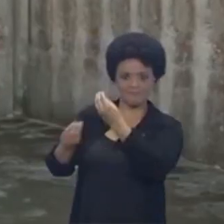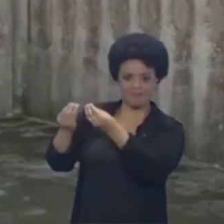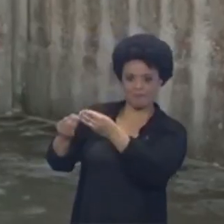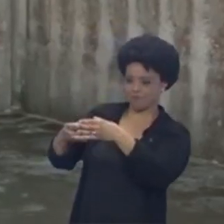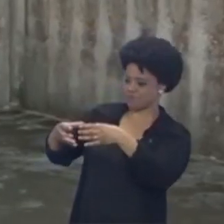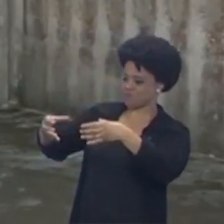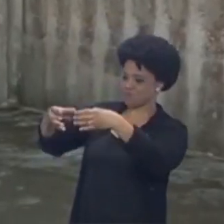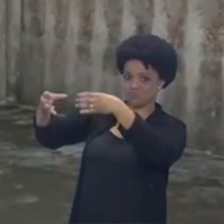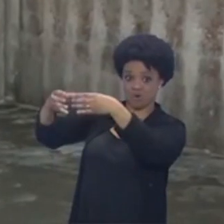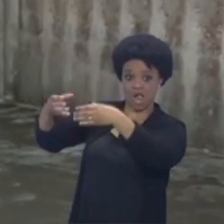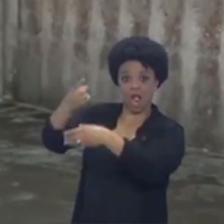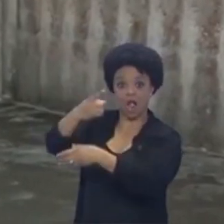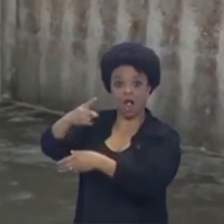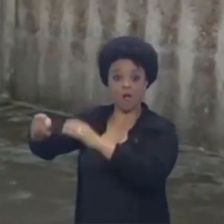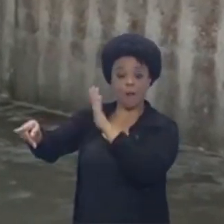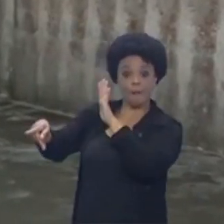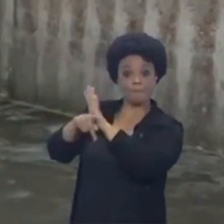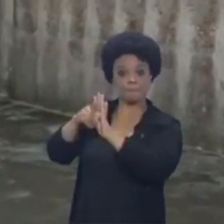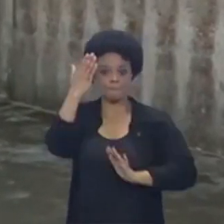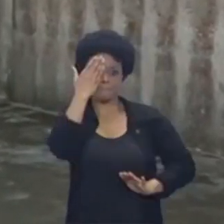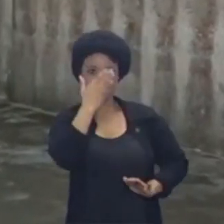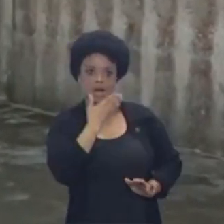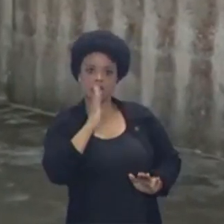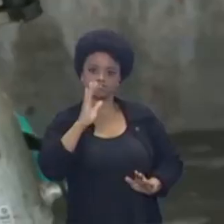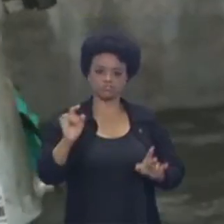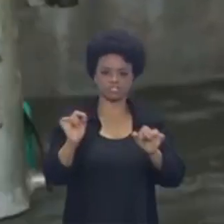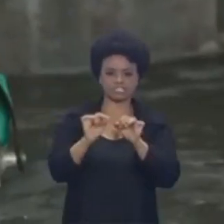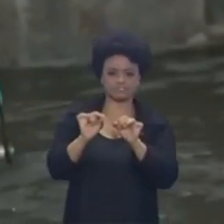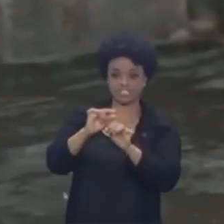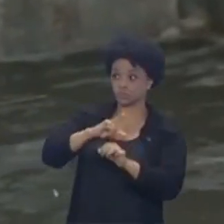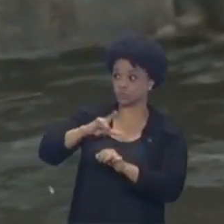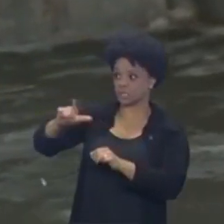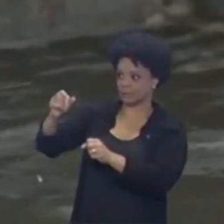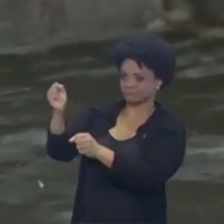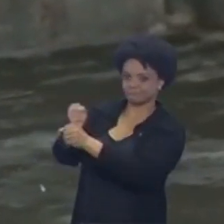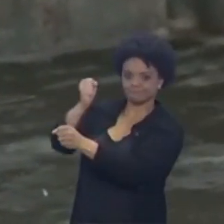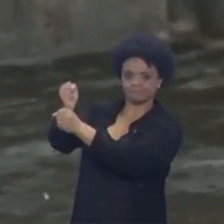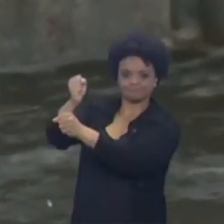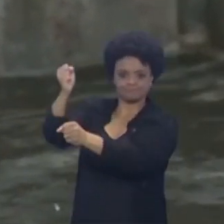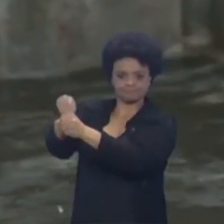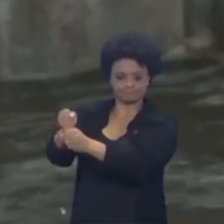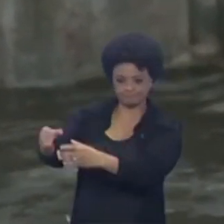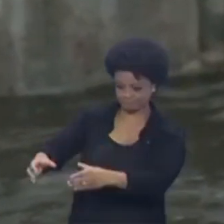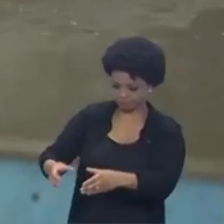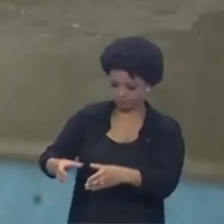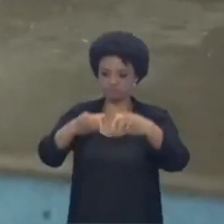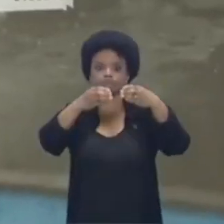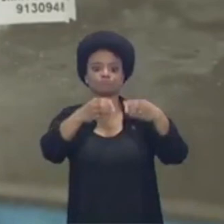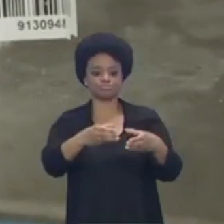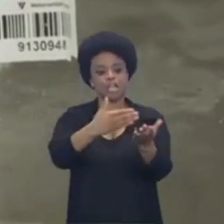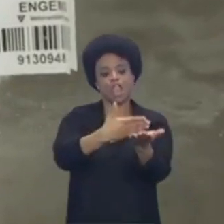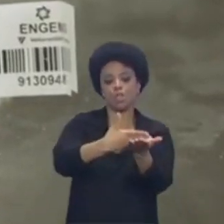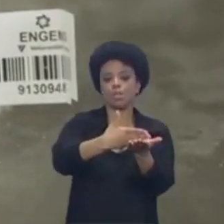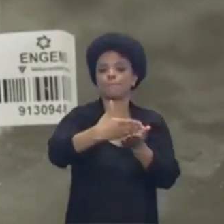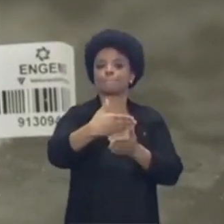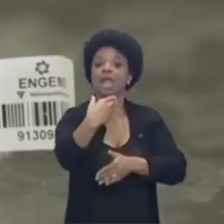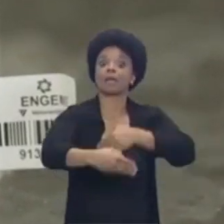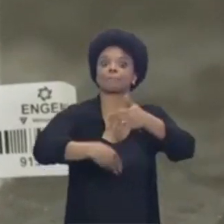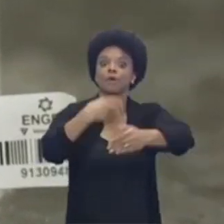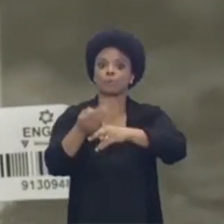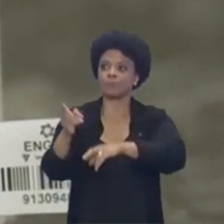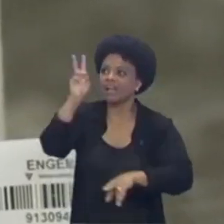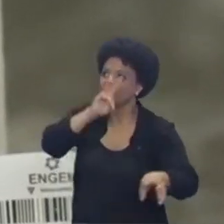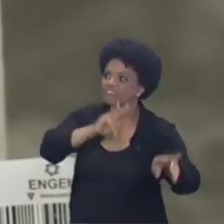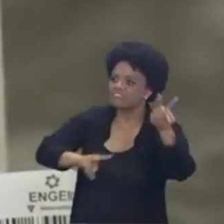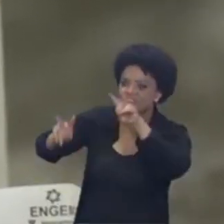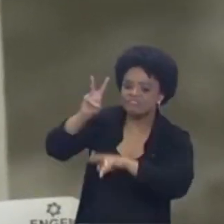Esse outro corpo de prova foi moldado na obra e aqui ele é desformado para dar início ao processo de verificação da